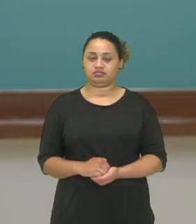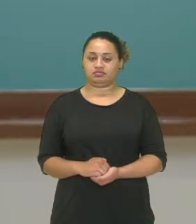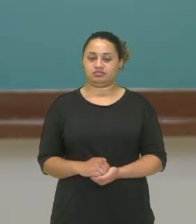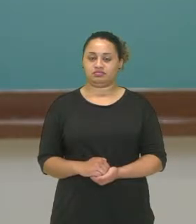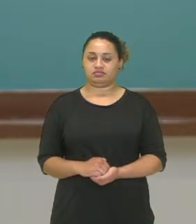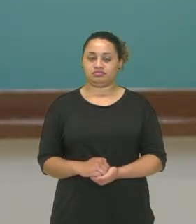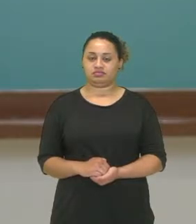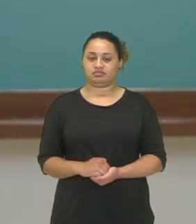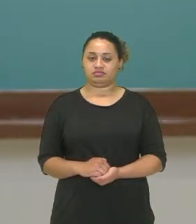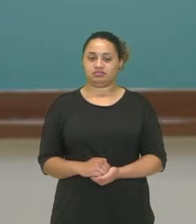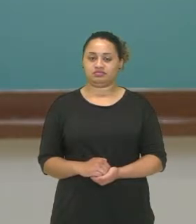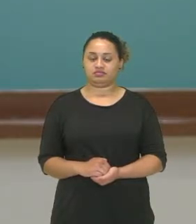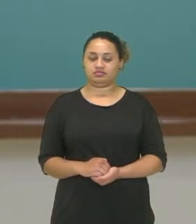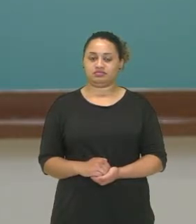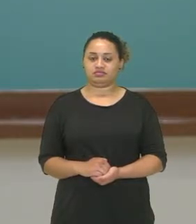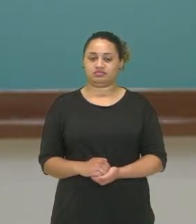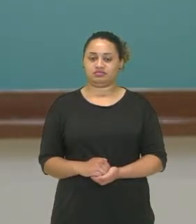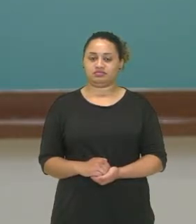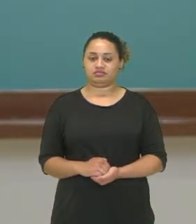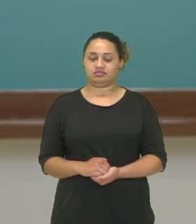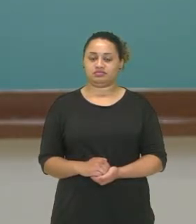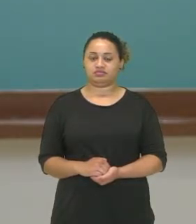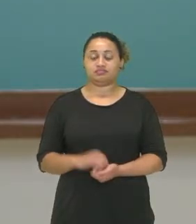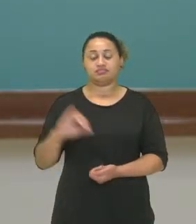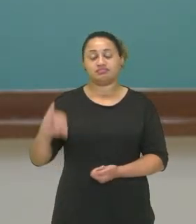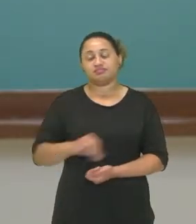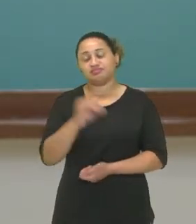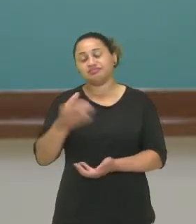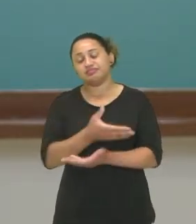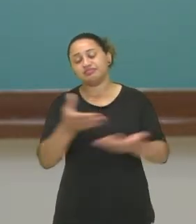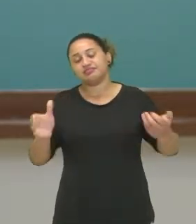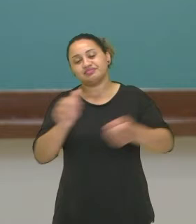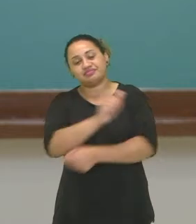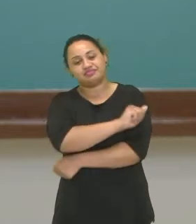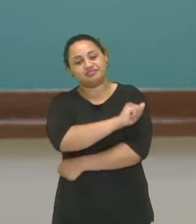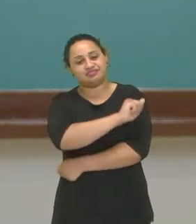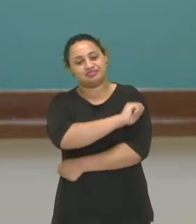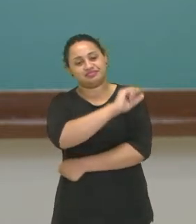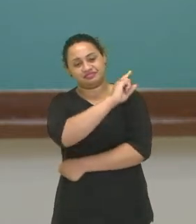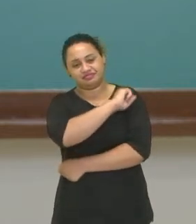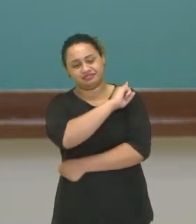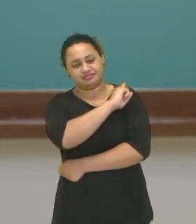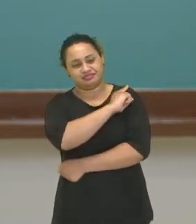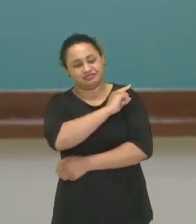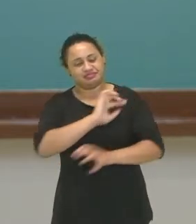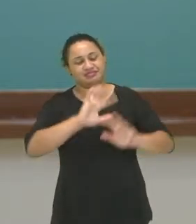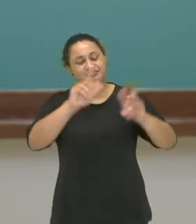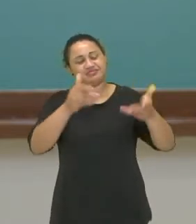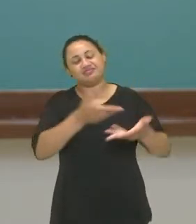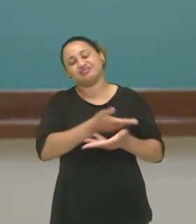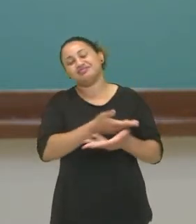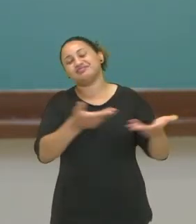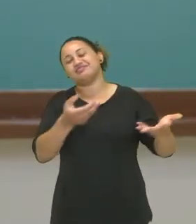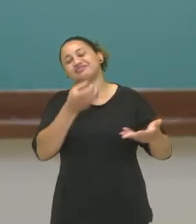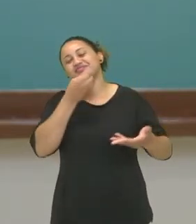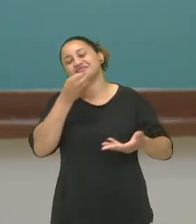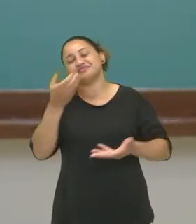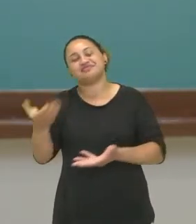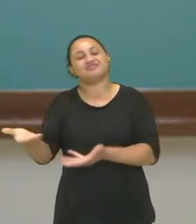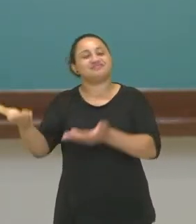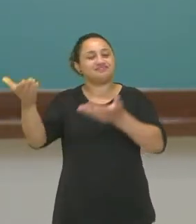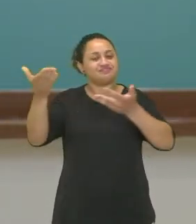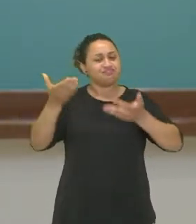Olá, estudantes da primeira série do ensino médio. Sejam todos e todas